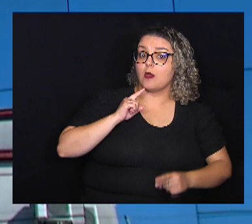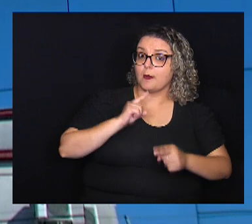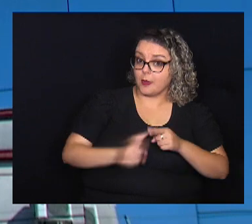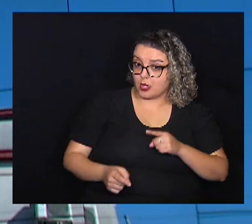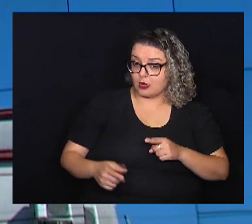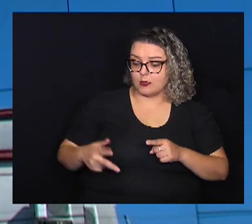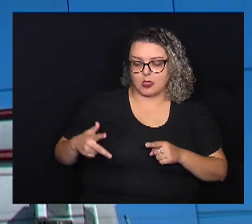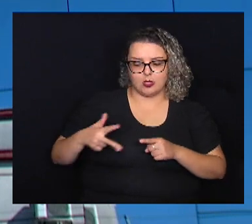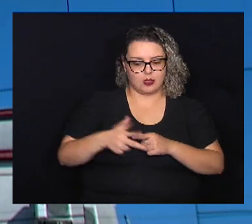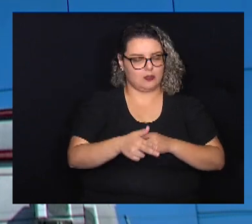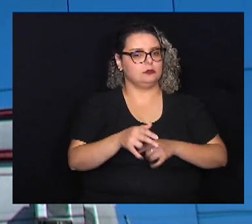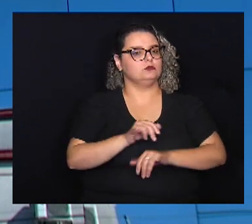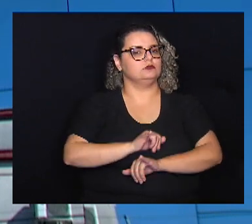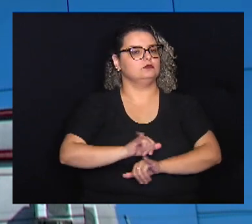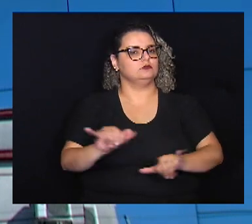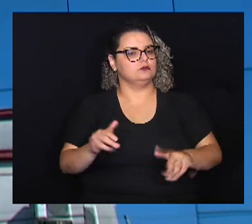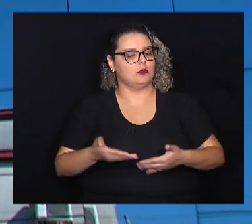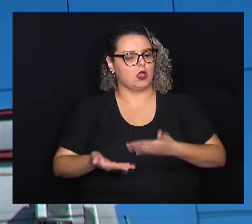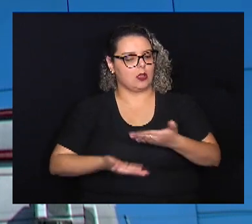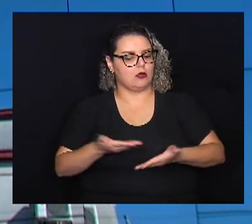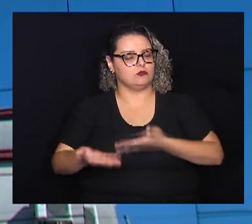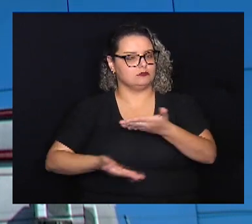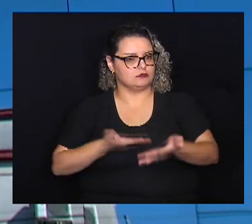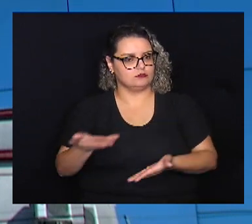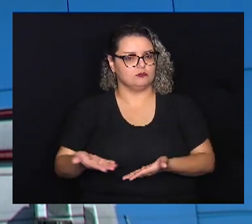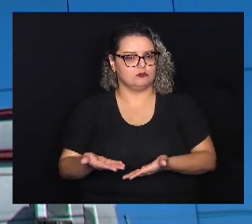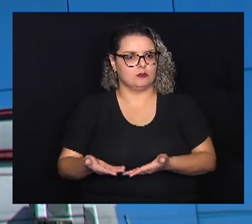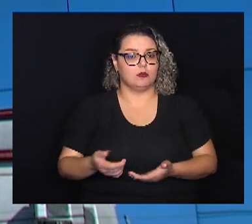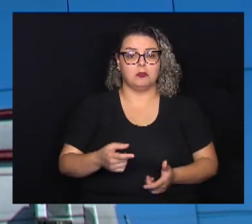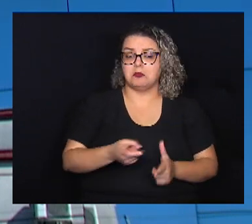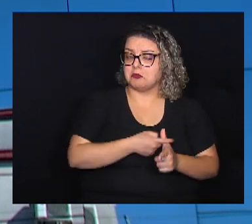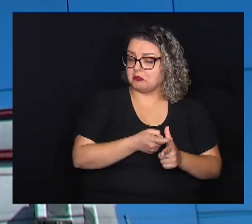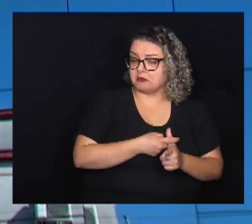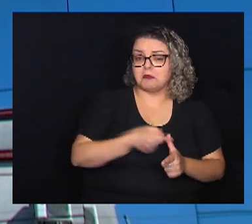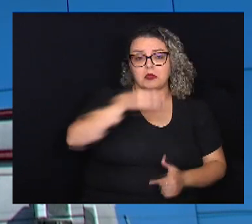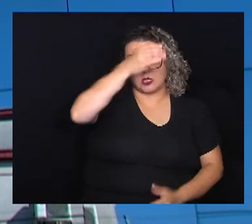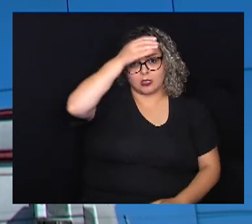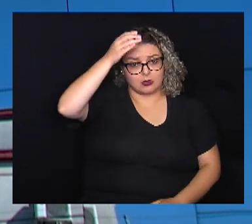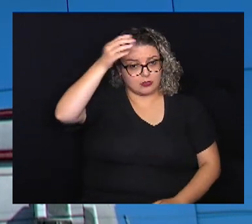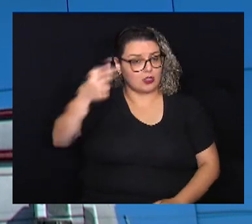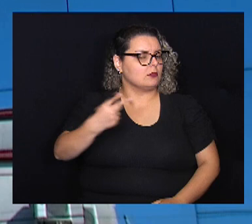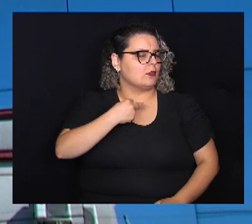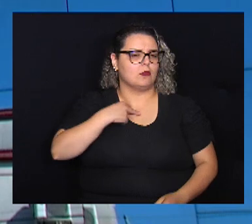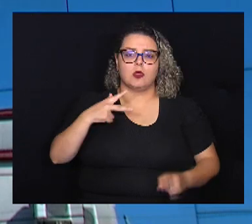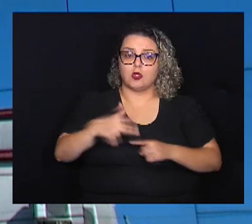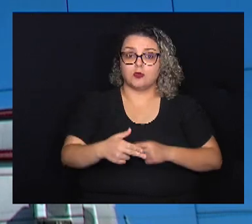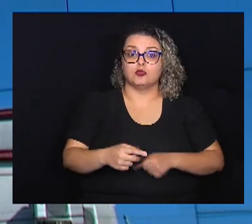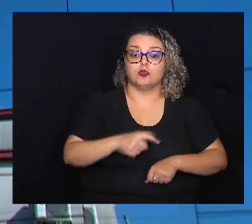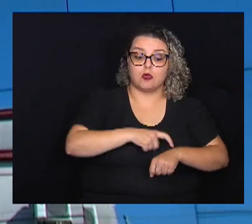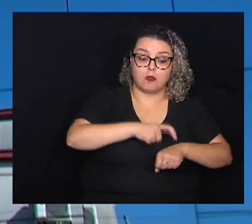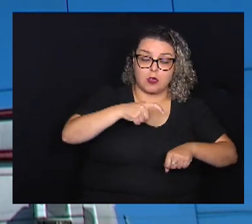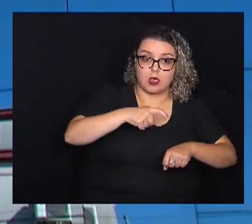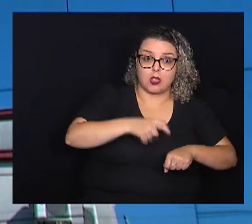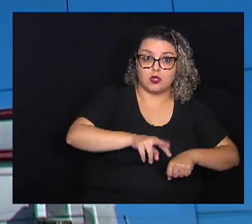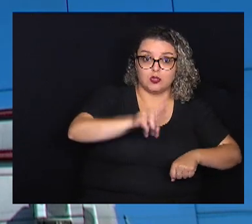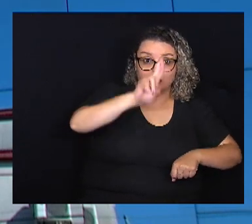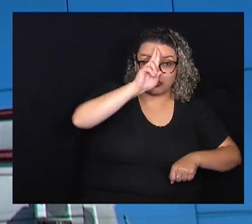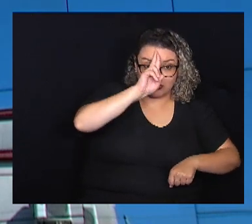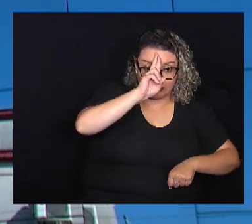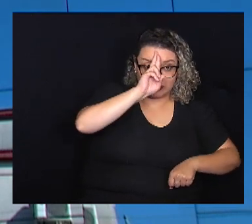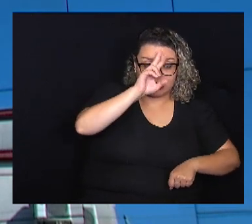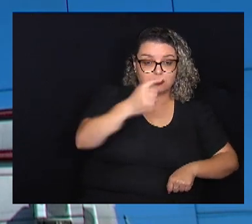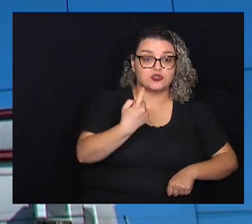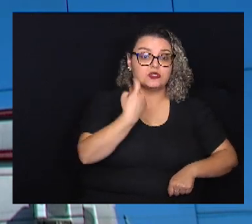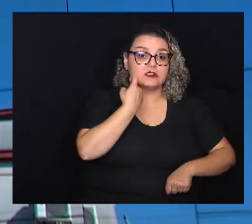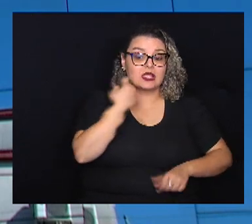interromper os serviços por motivo de inadimplência de seus clientes no período entre o meio dia das sextas-feiras